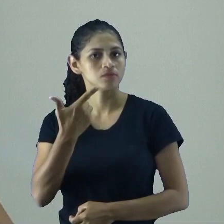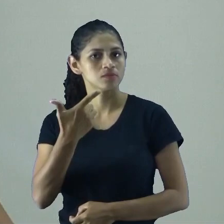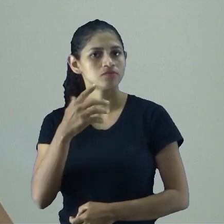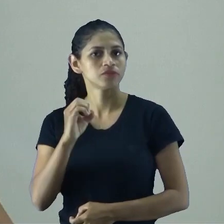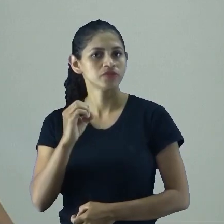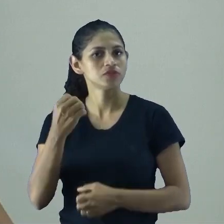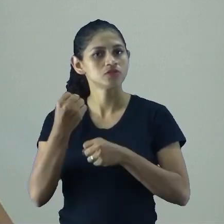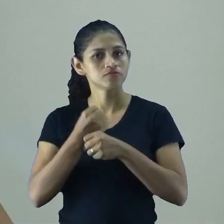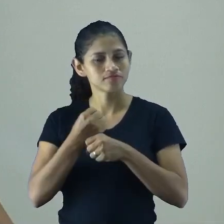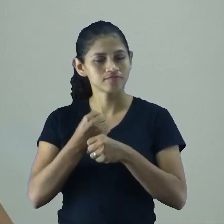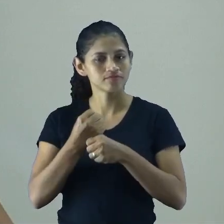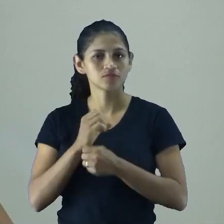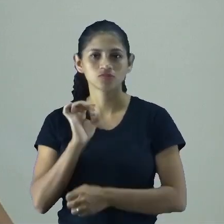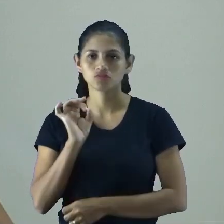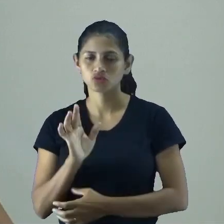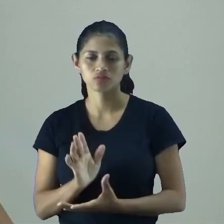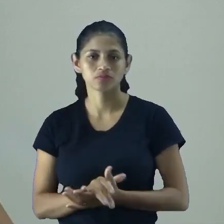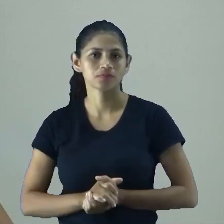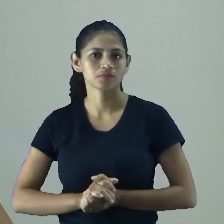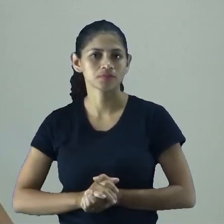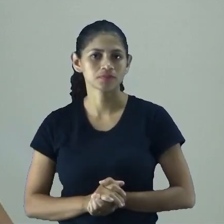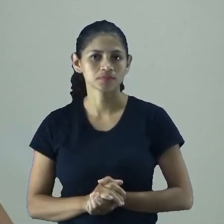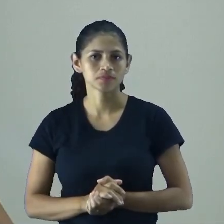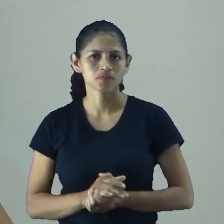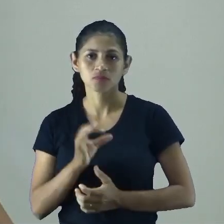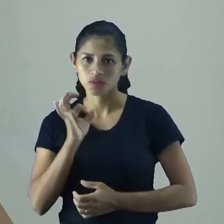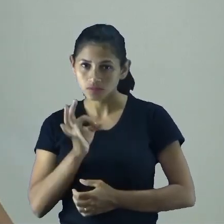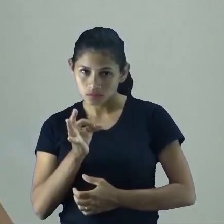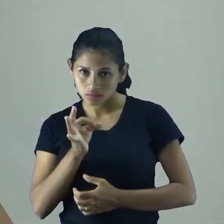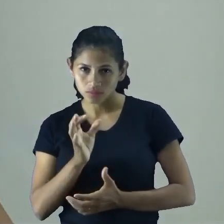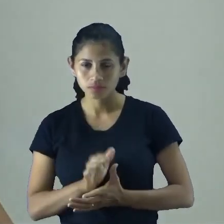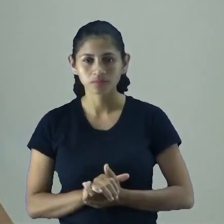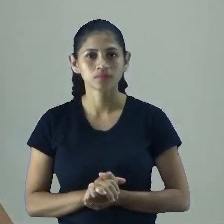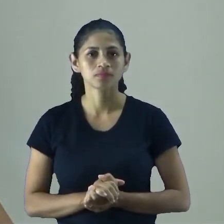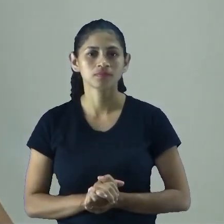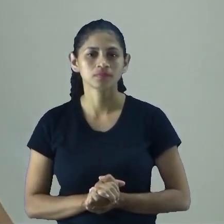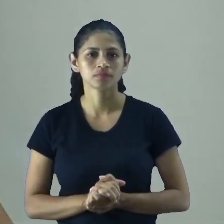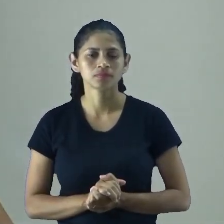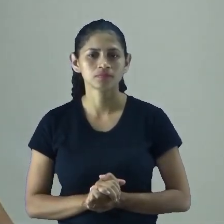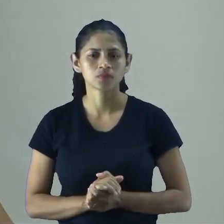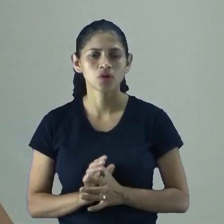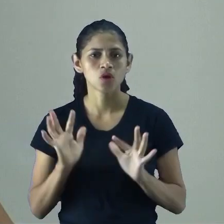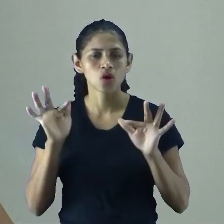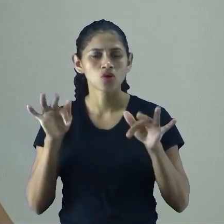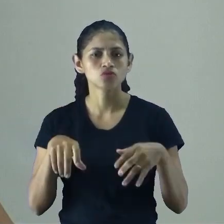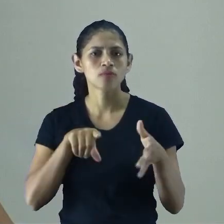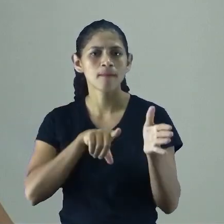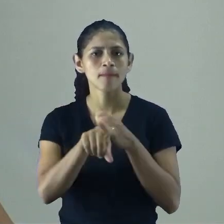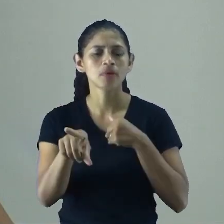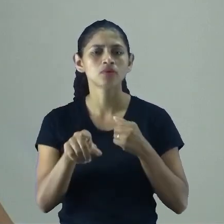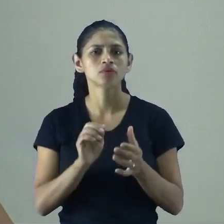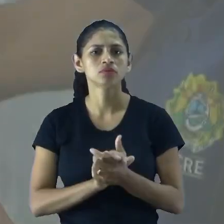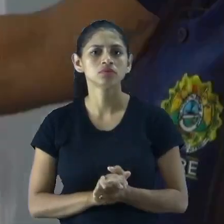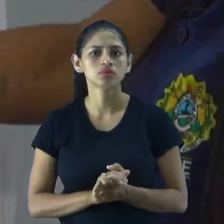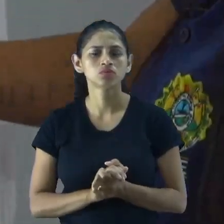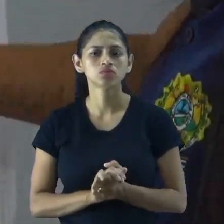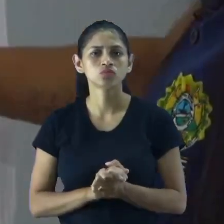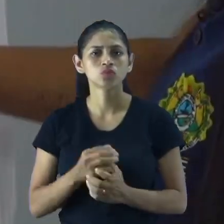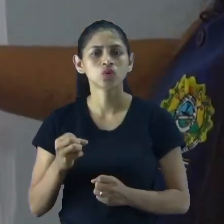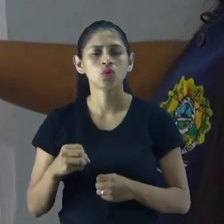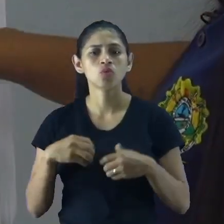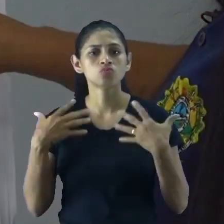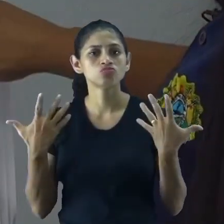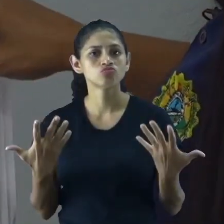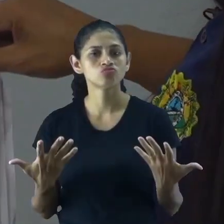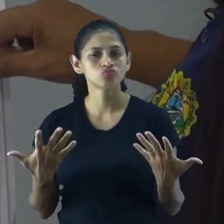20 anos certinho a última pergunta é quantos